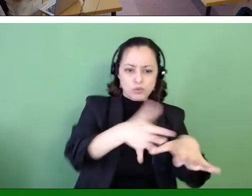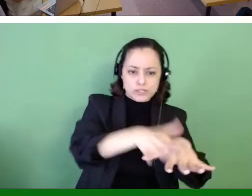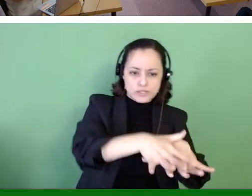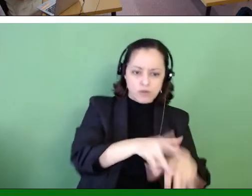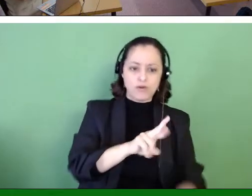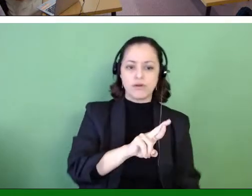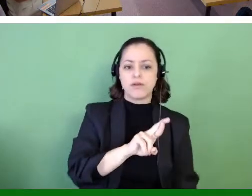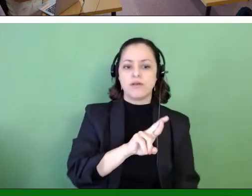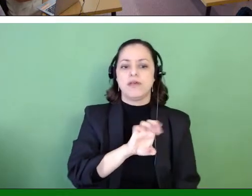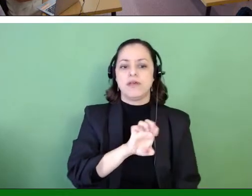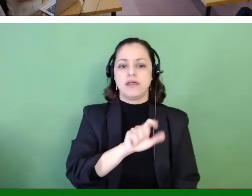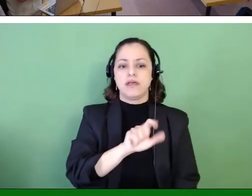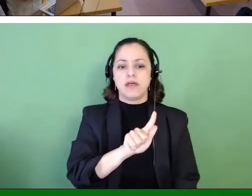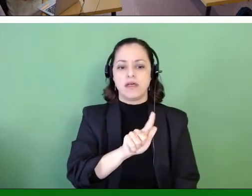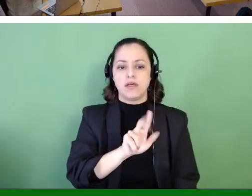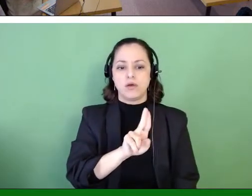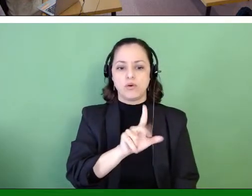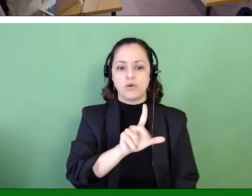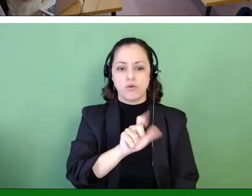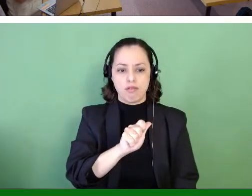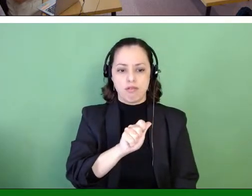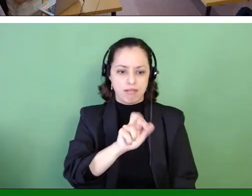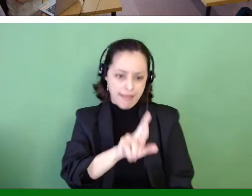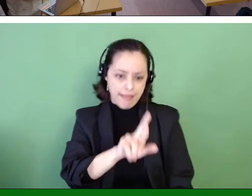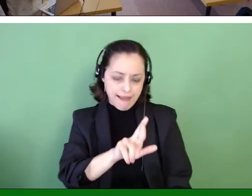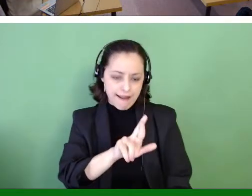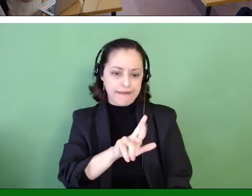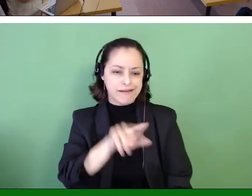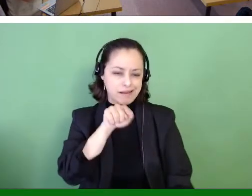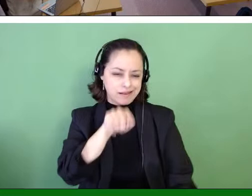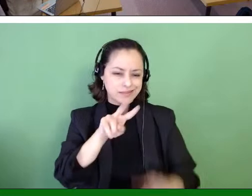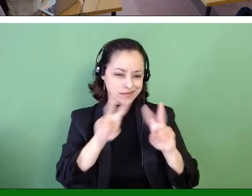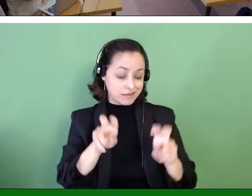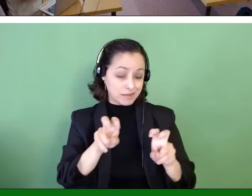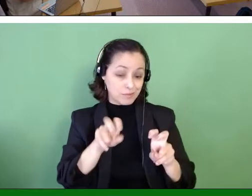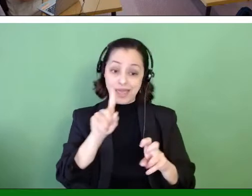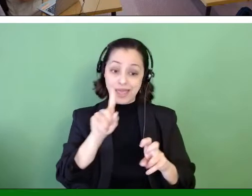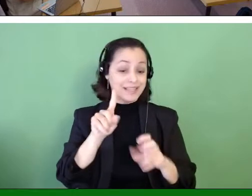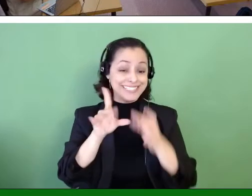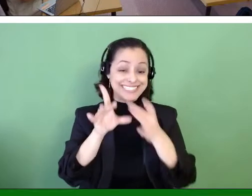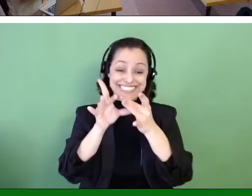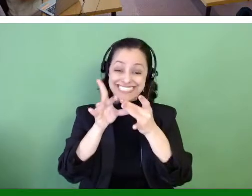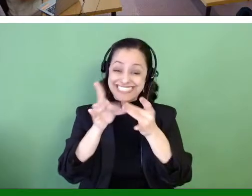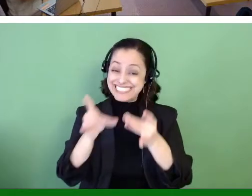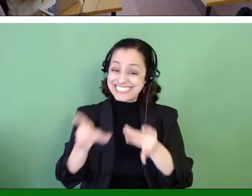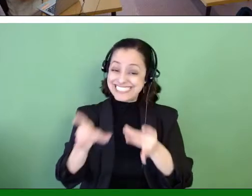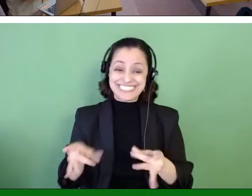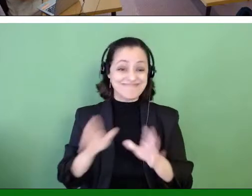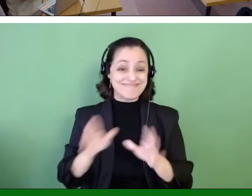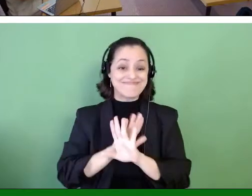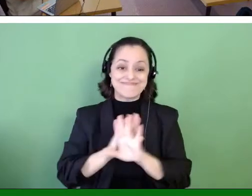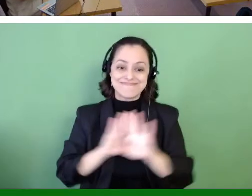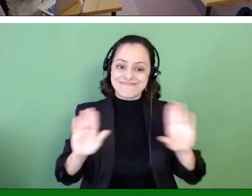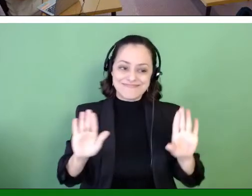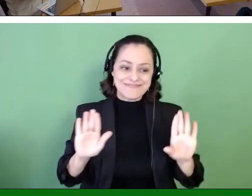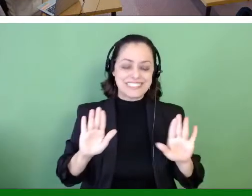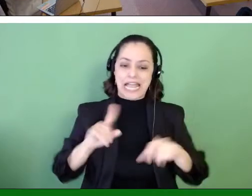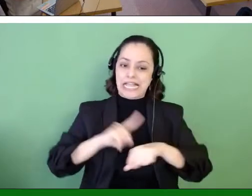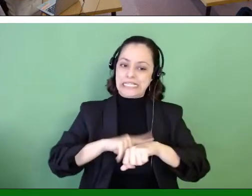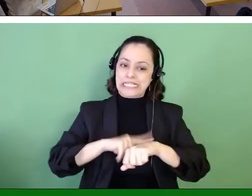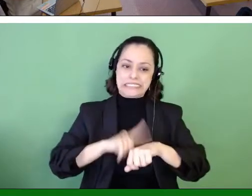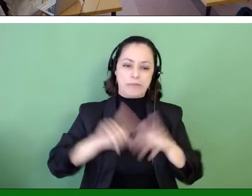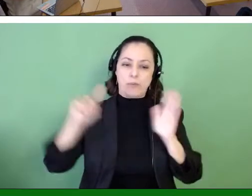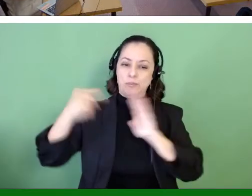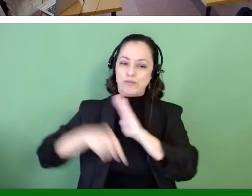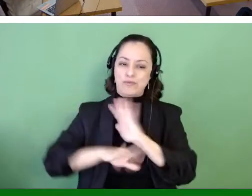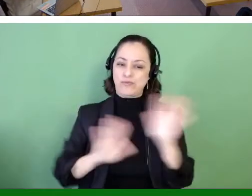uma discussão assim, muito ampla. Eu acho que a gente levaria muito tempo para tentar detalhar sobre isso. Mas se quer saber a